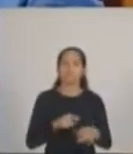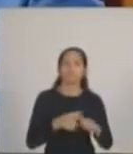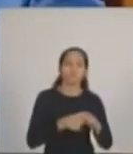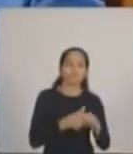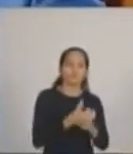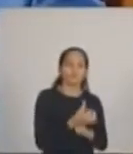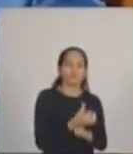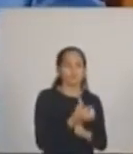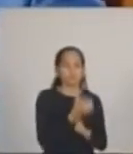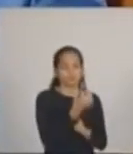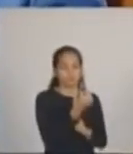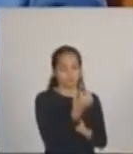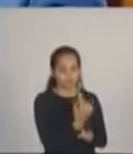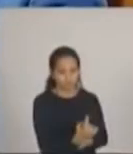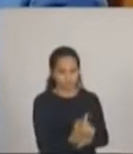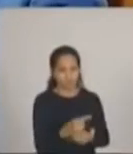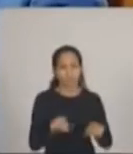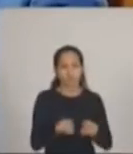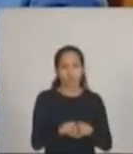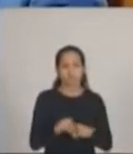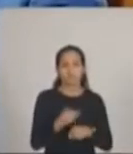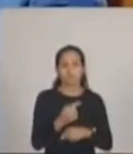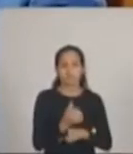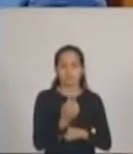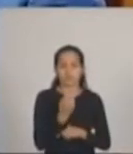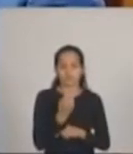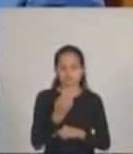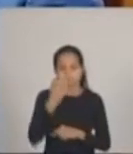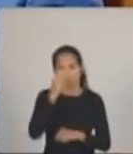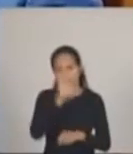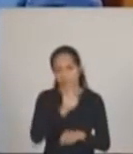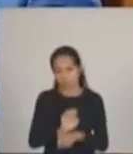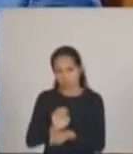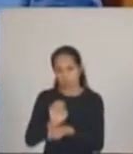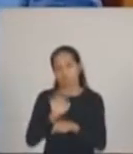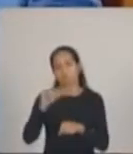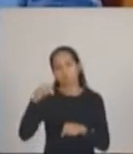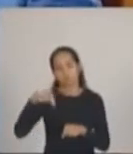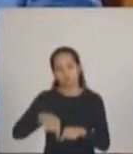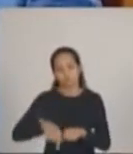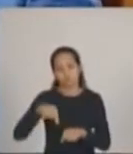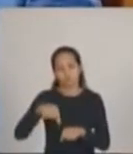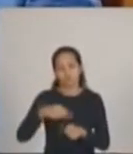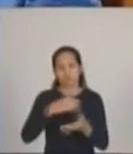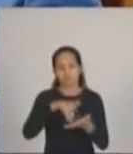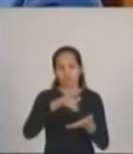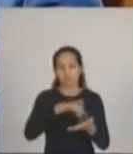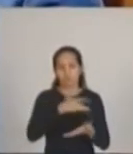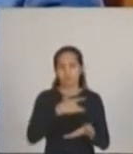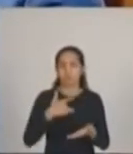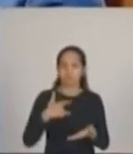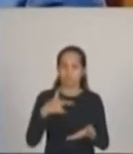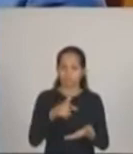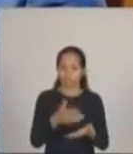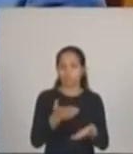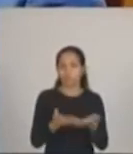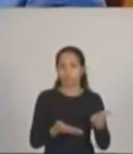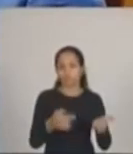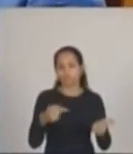Constituição Estadual. Na execução do serviço prestado na Secretaria de Saúde,